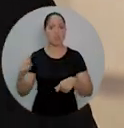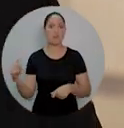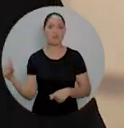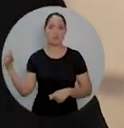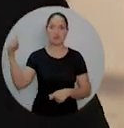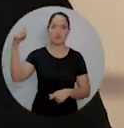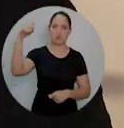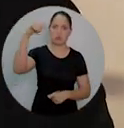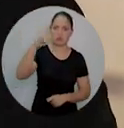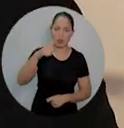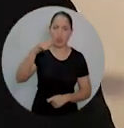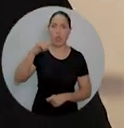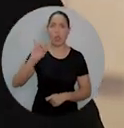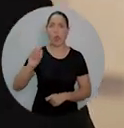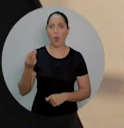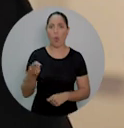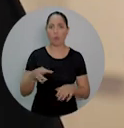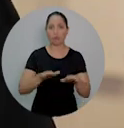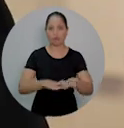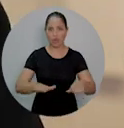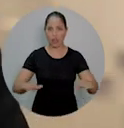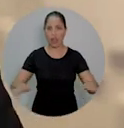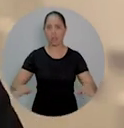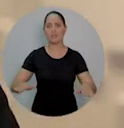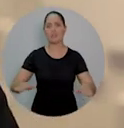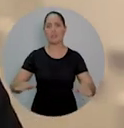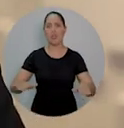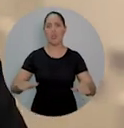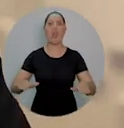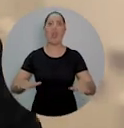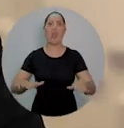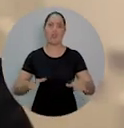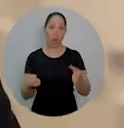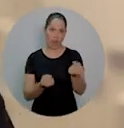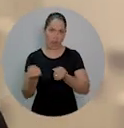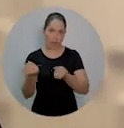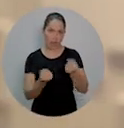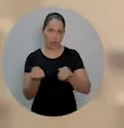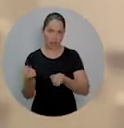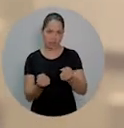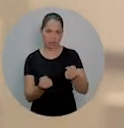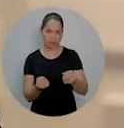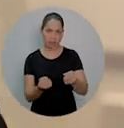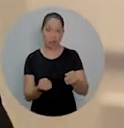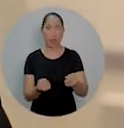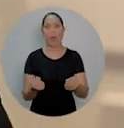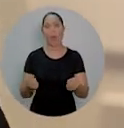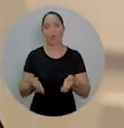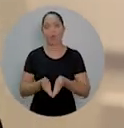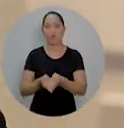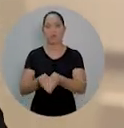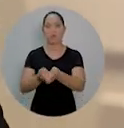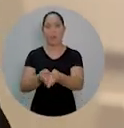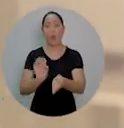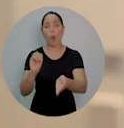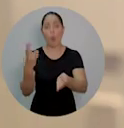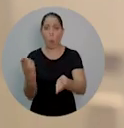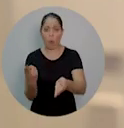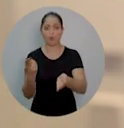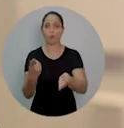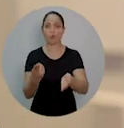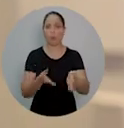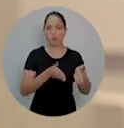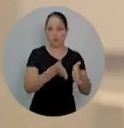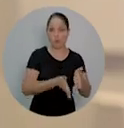aérea, por via terrestre, pelo meio aquaviário e até pelo meio ferroviário, que integra o